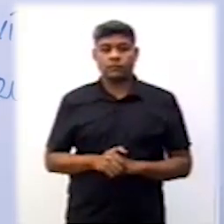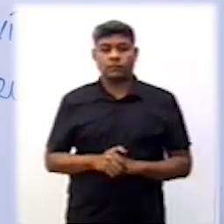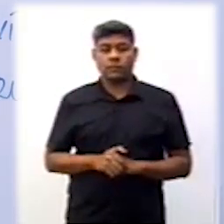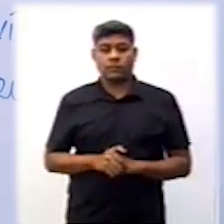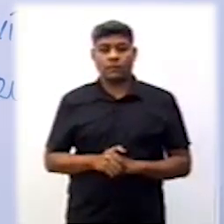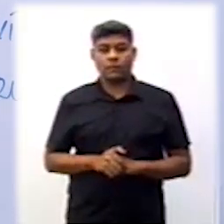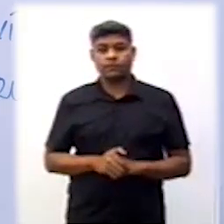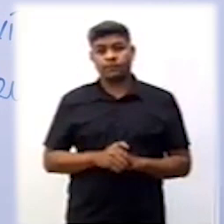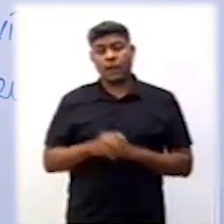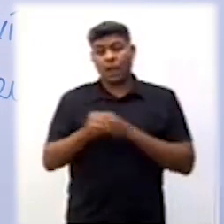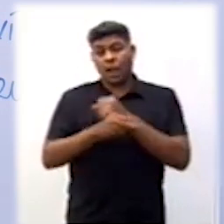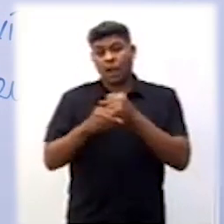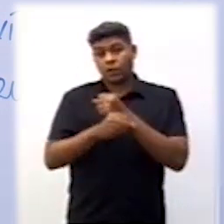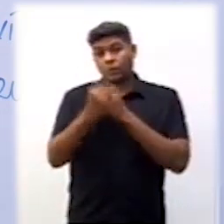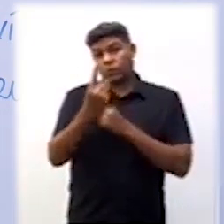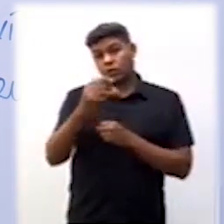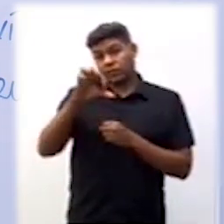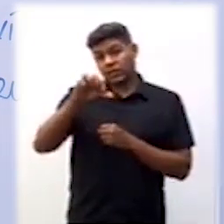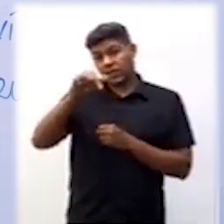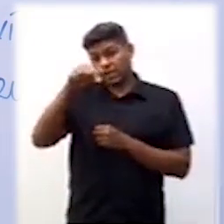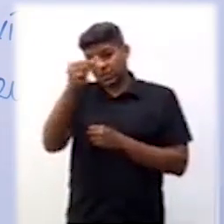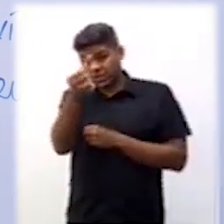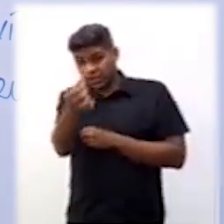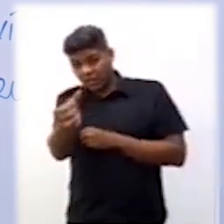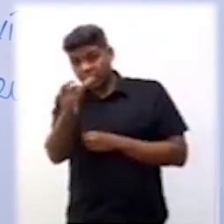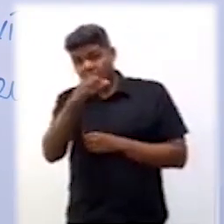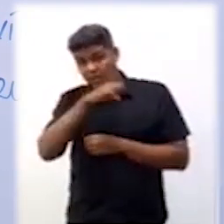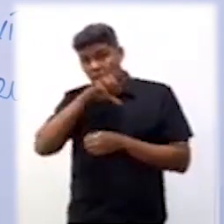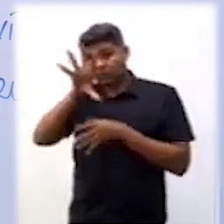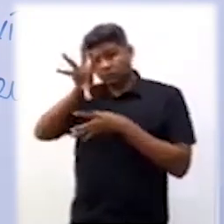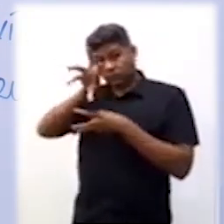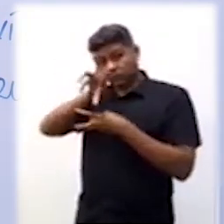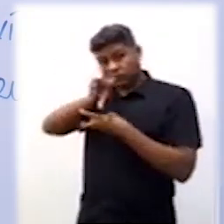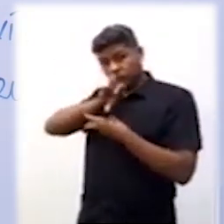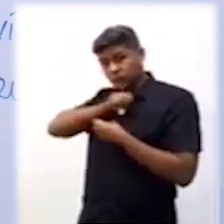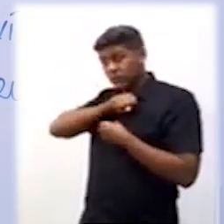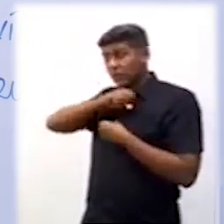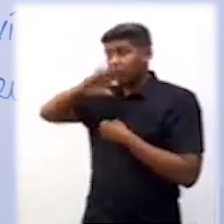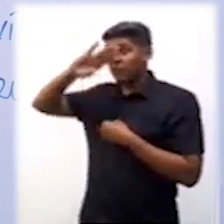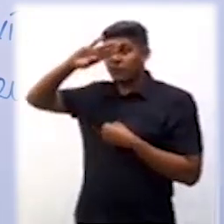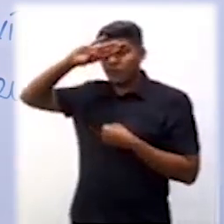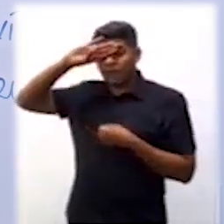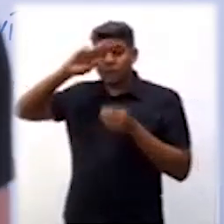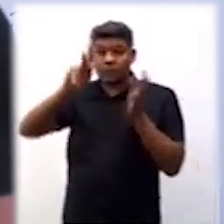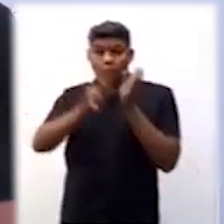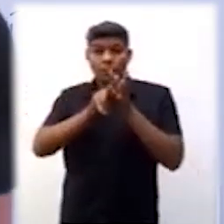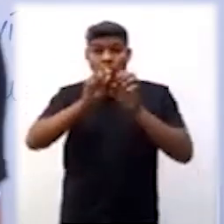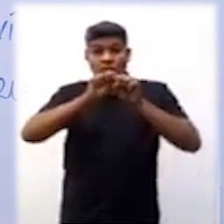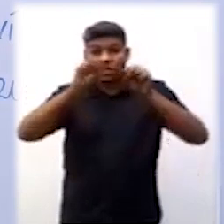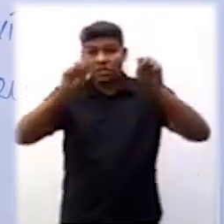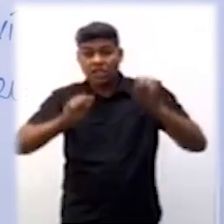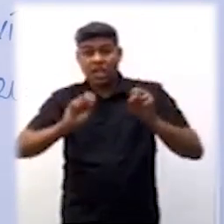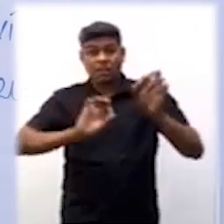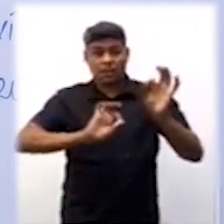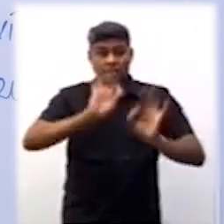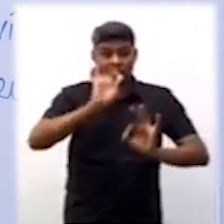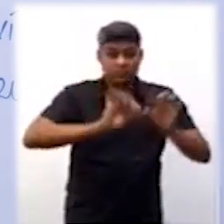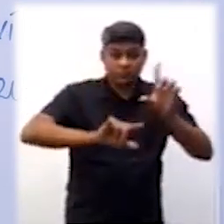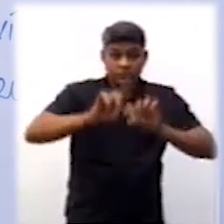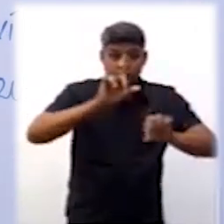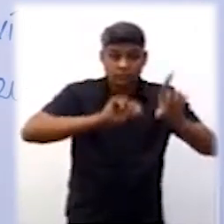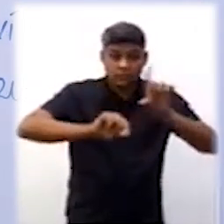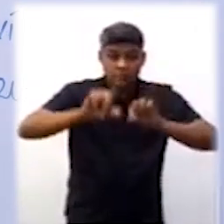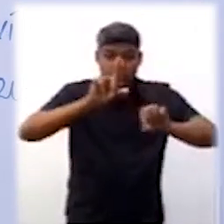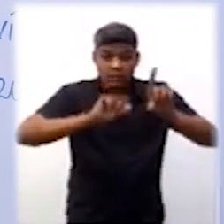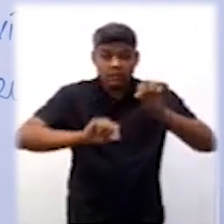Microbiologistas, em 1976, causam em seres humanos grave febre hemorrágica, de acordo com o sistema de classificação de Baltimore.